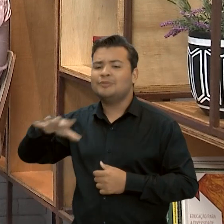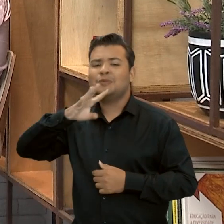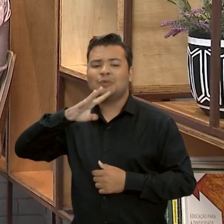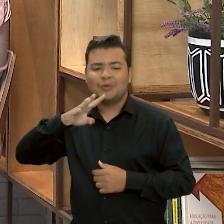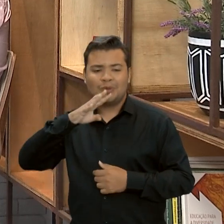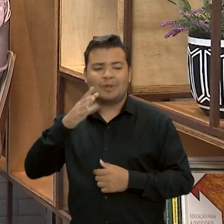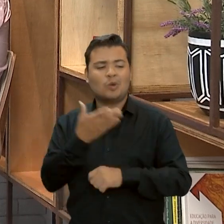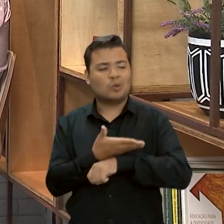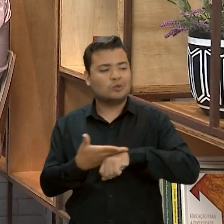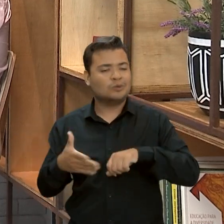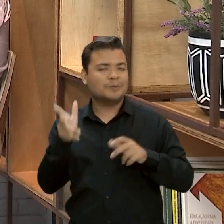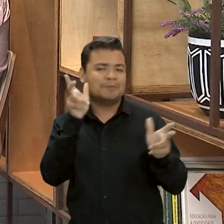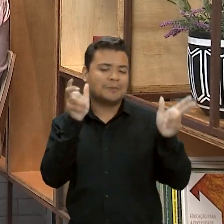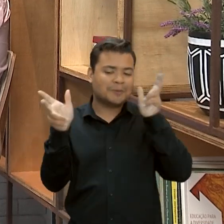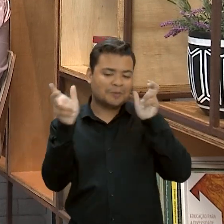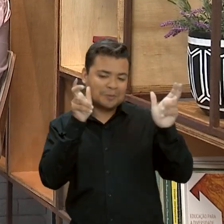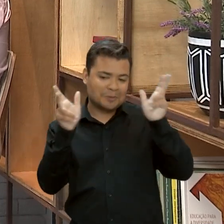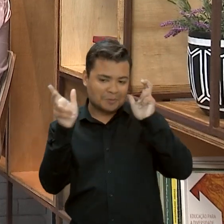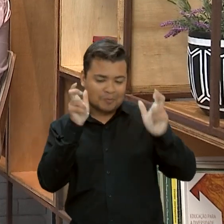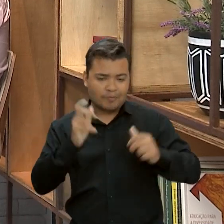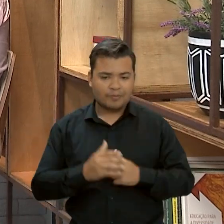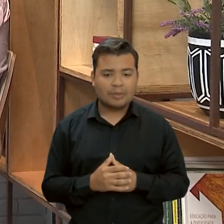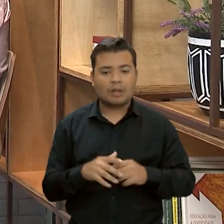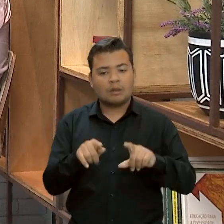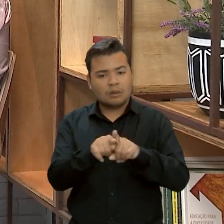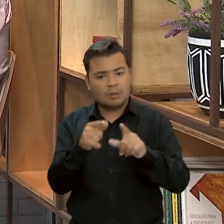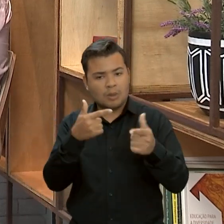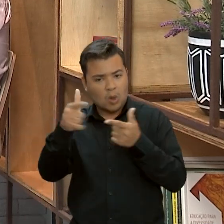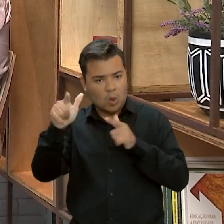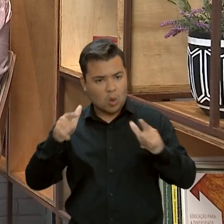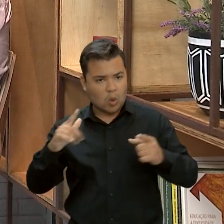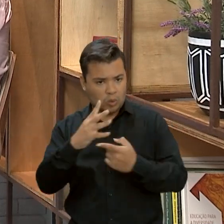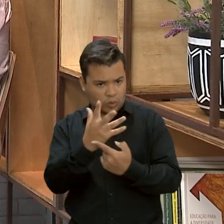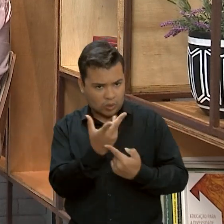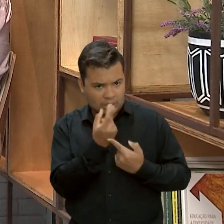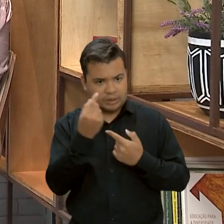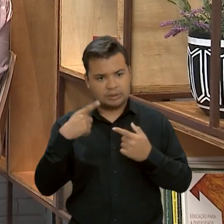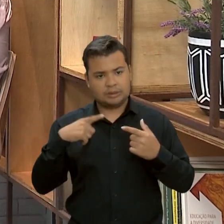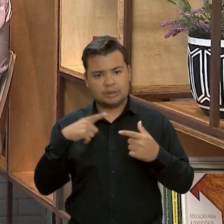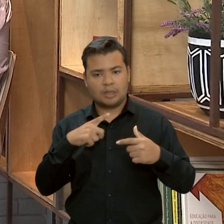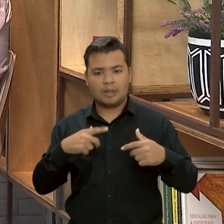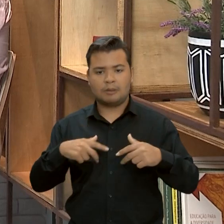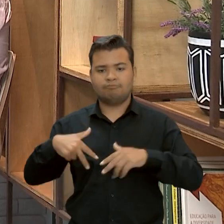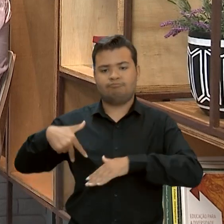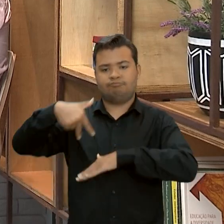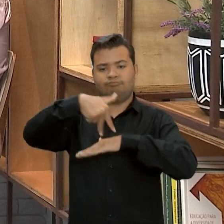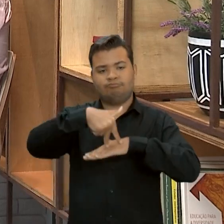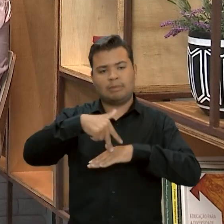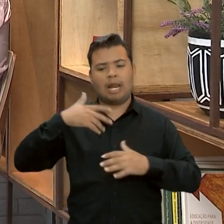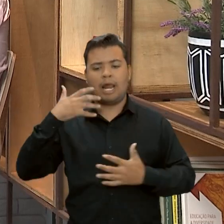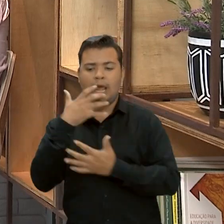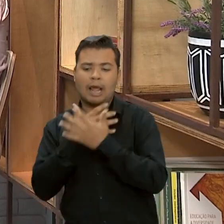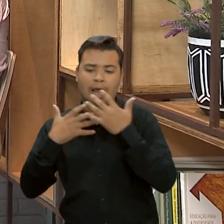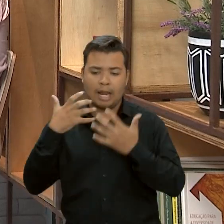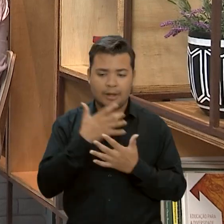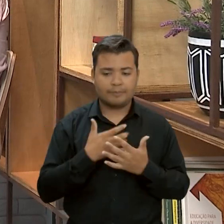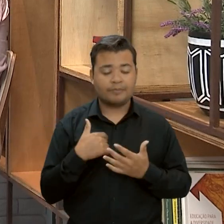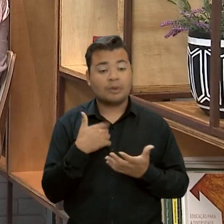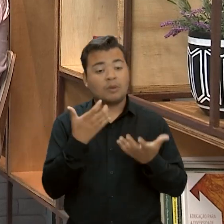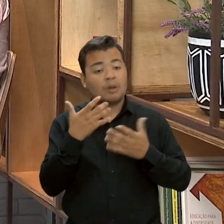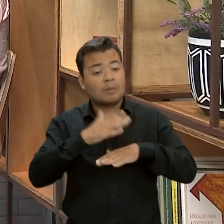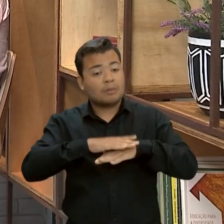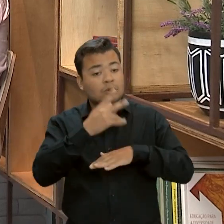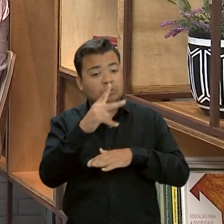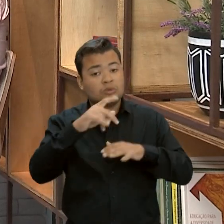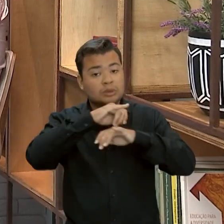boa. Além dela, outros artistas também vão dividir esse palco com você. E aí eu quero que você explique para o pessoal que está